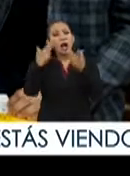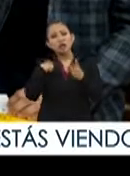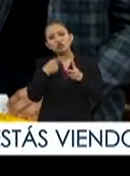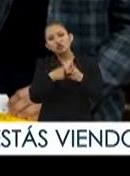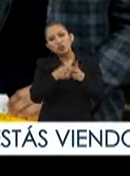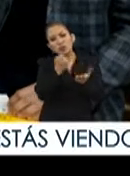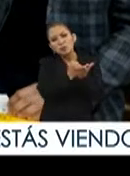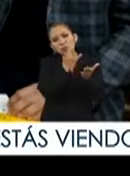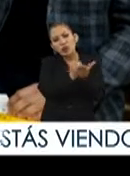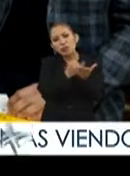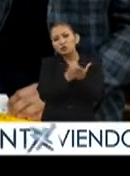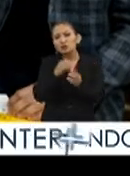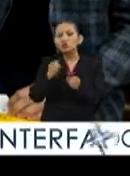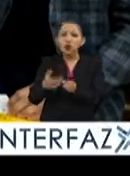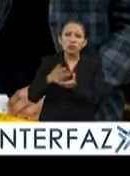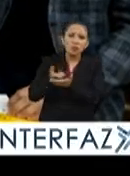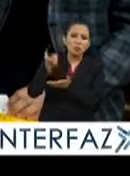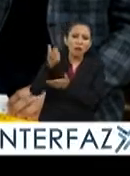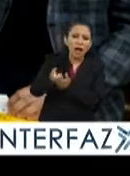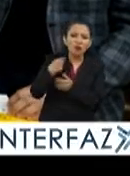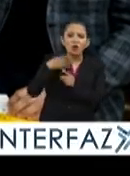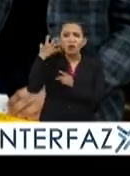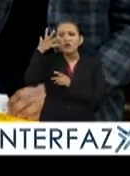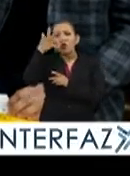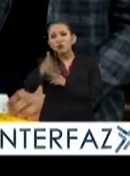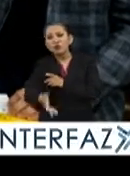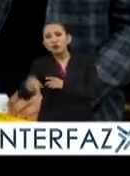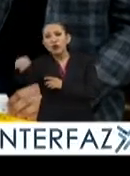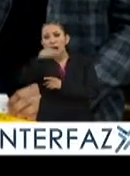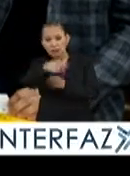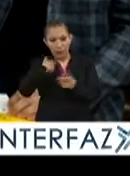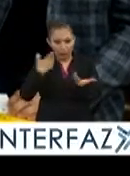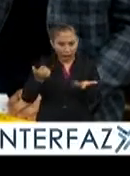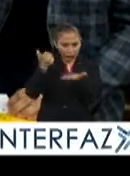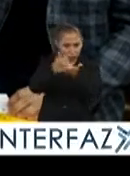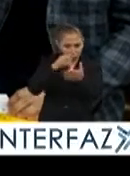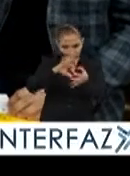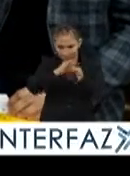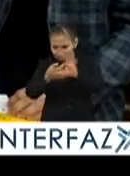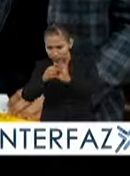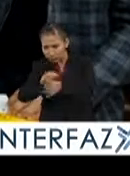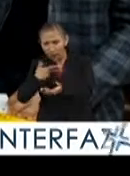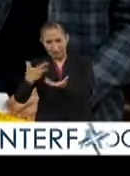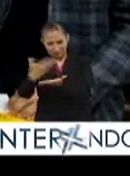geramos de impostos, qual é o impacto nas cadeias produtivas que são